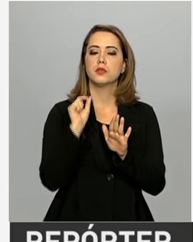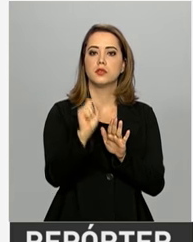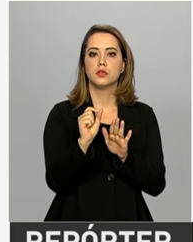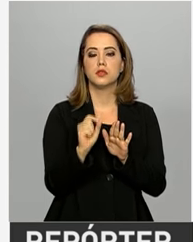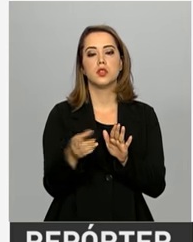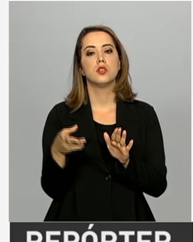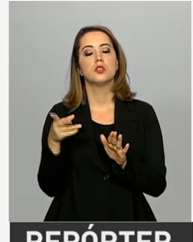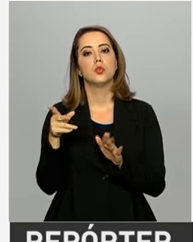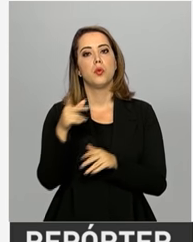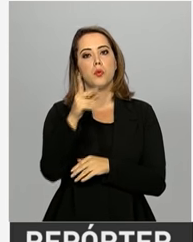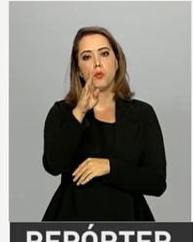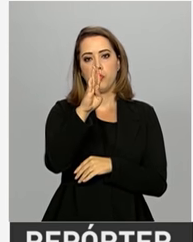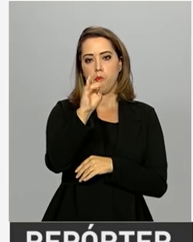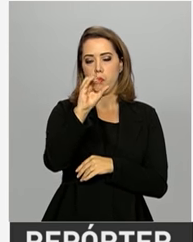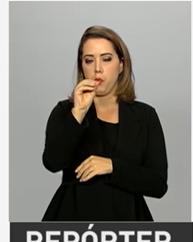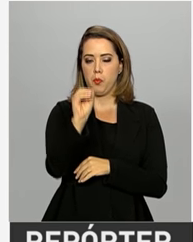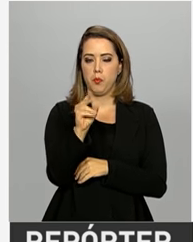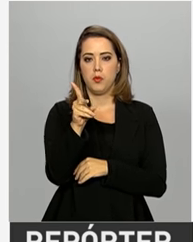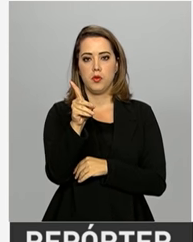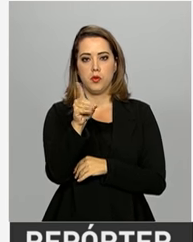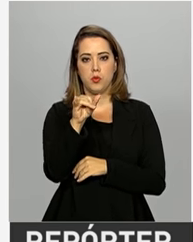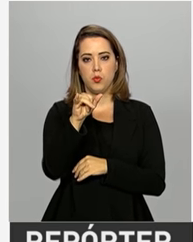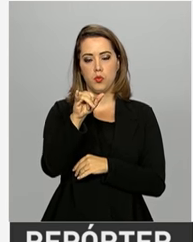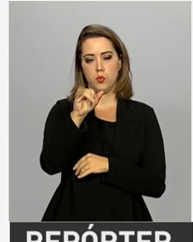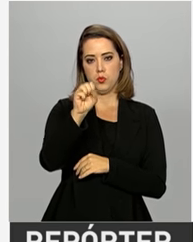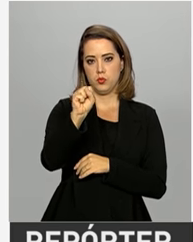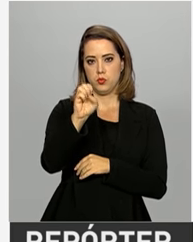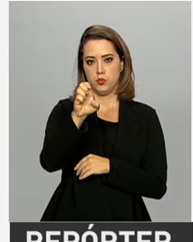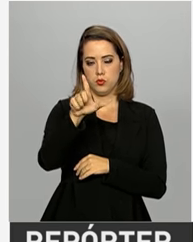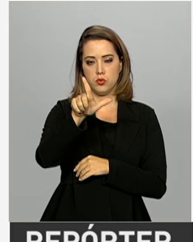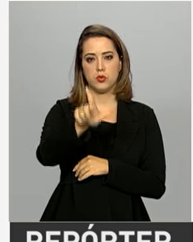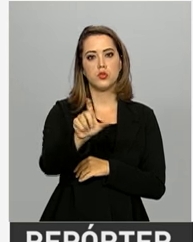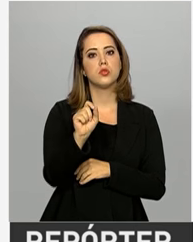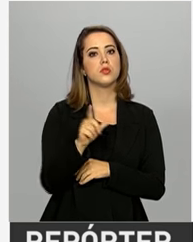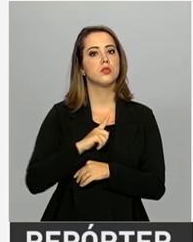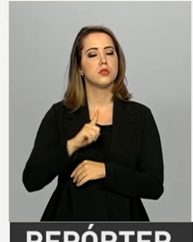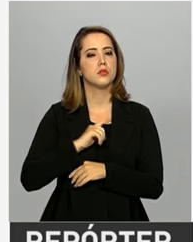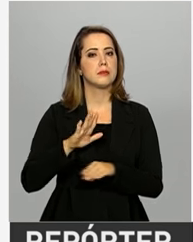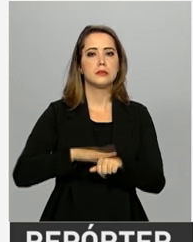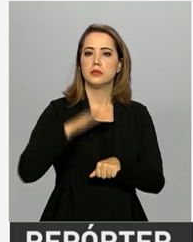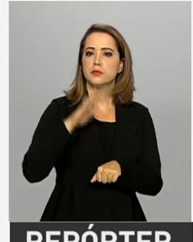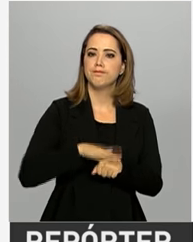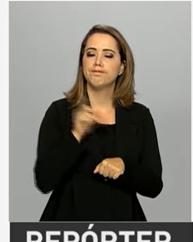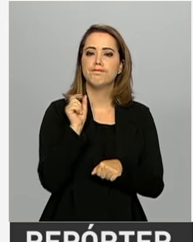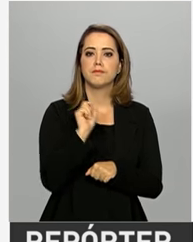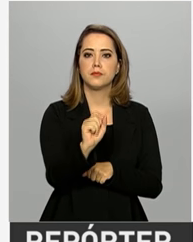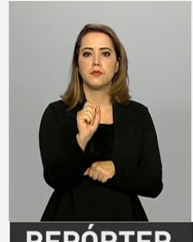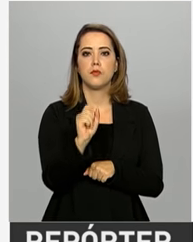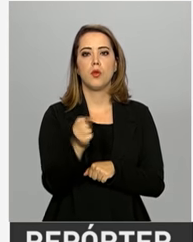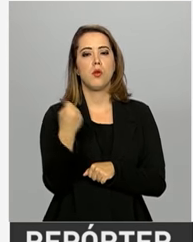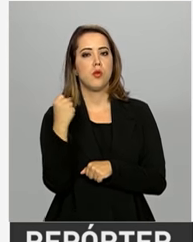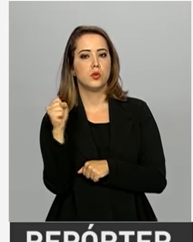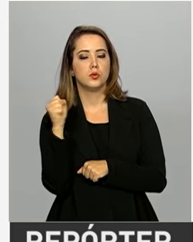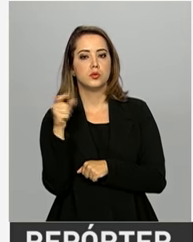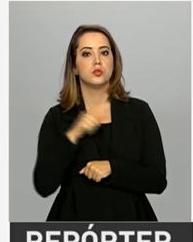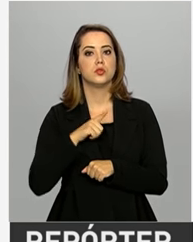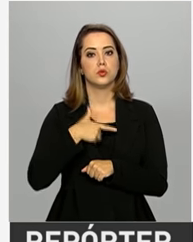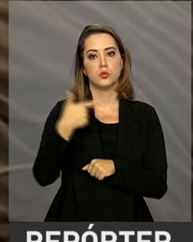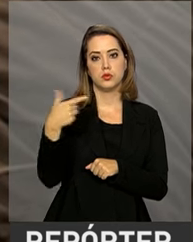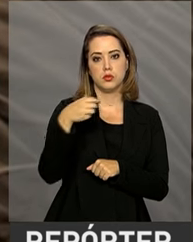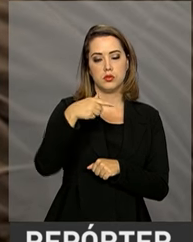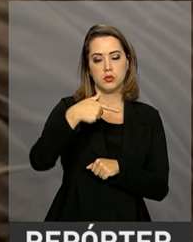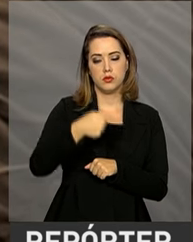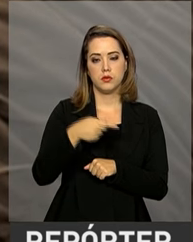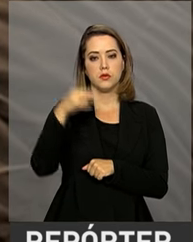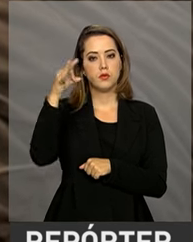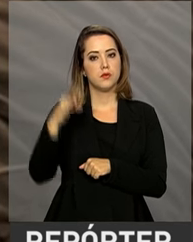feito a partir de óleos vegetais. Rio Grande do Sul é o estado com maior capacidade de produção, com 27%.